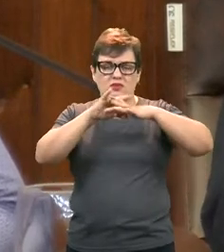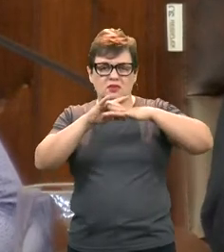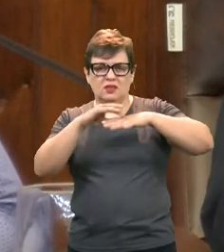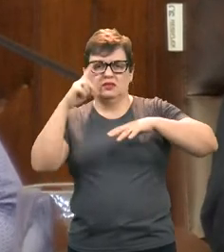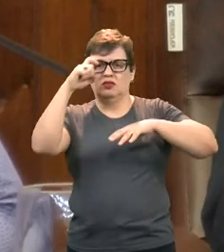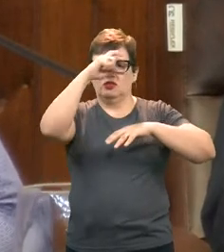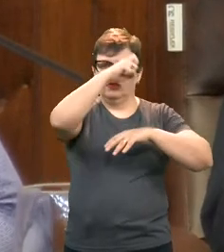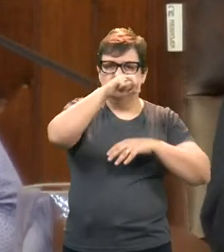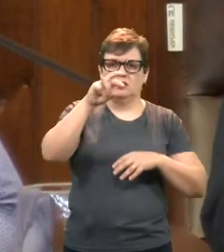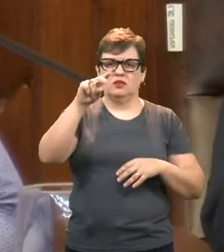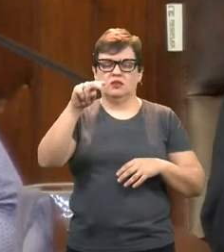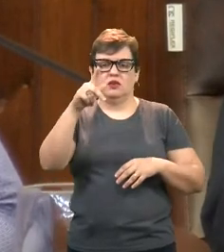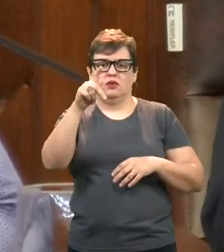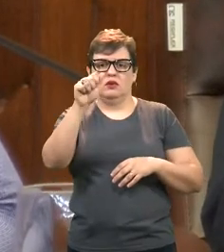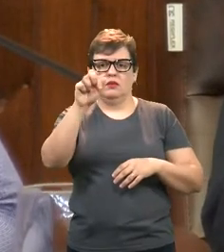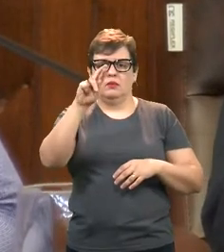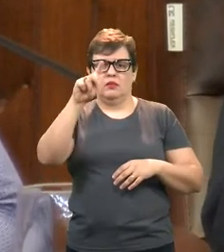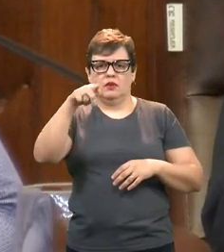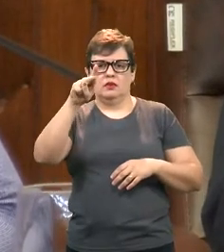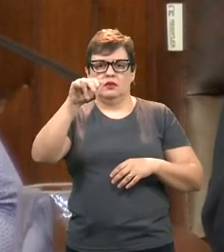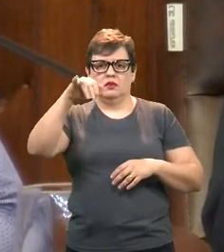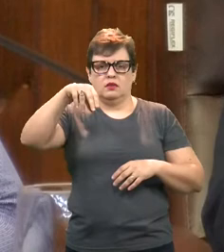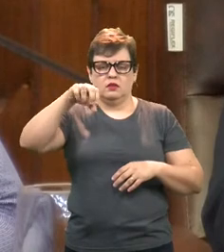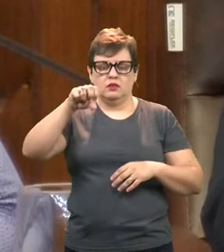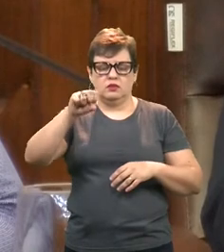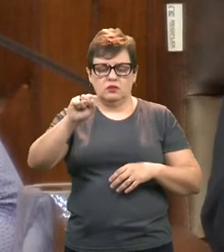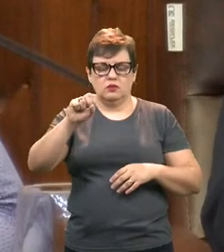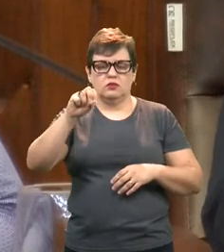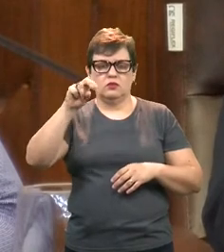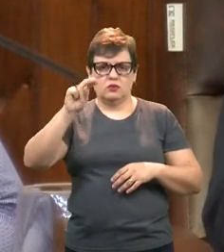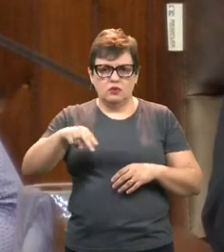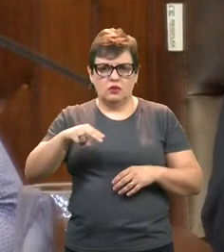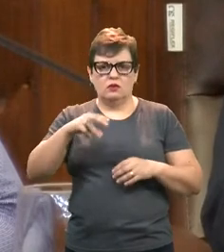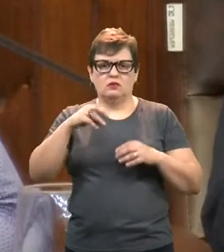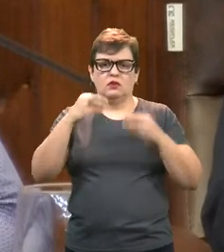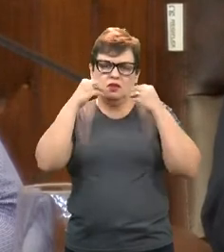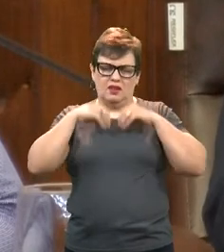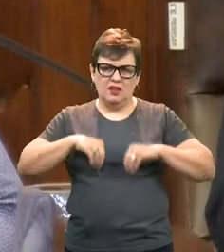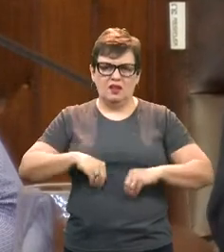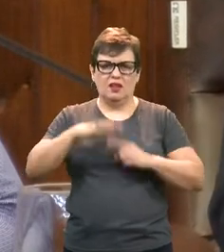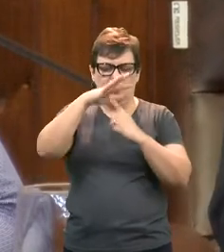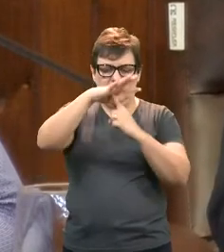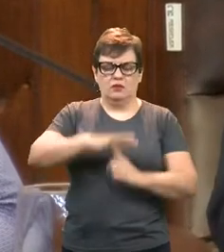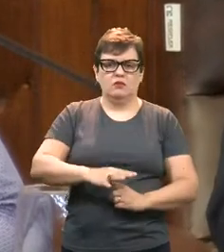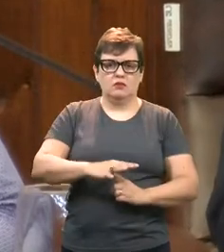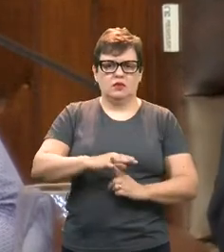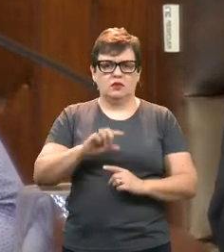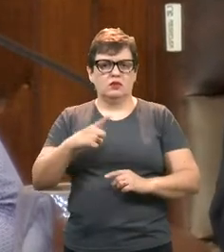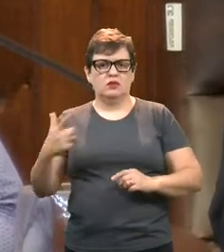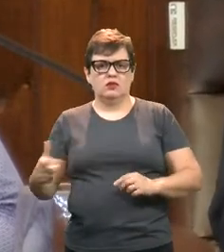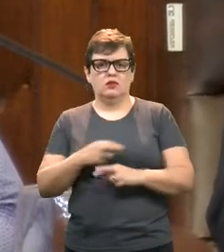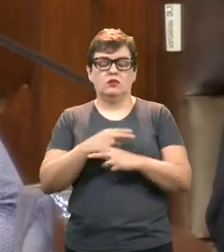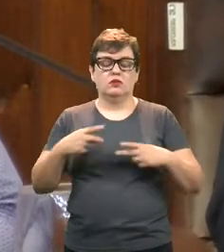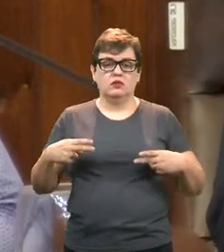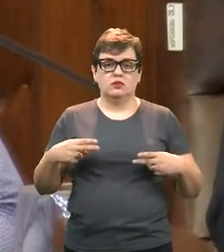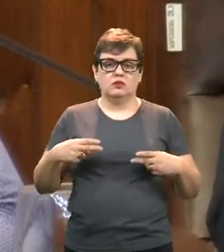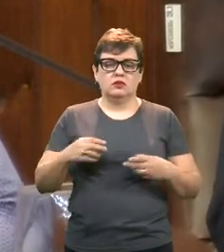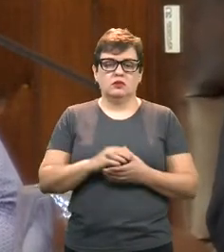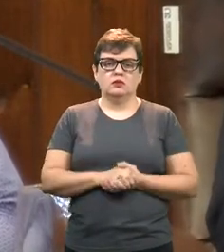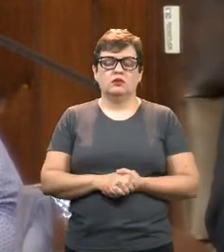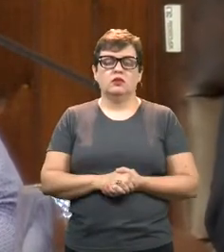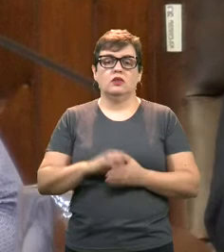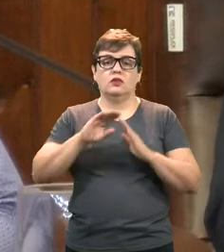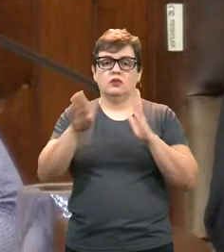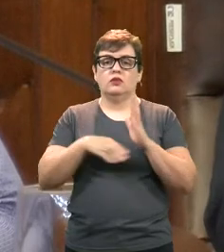Parkinson, a depressão, a esclerose múltipla, entre outras. Todas essas doenças podem ser